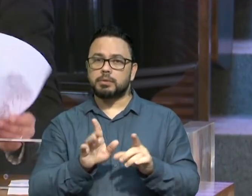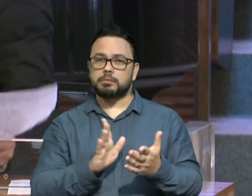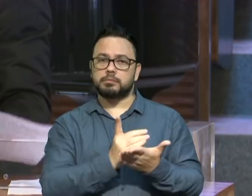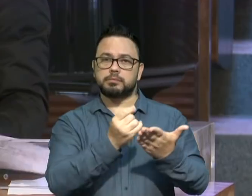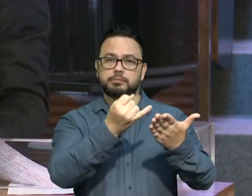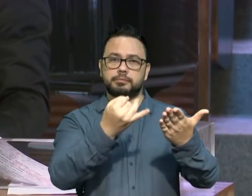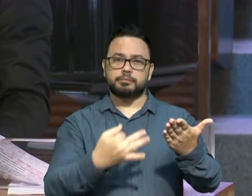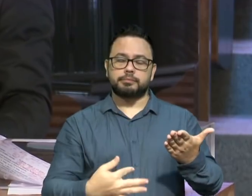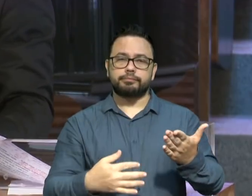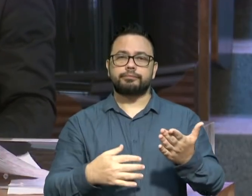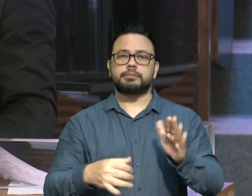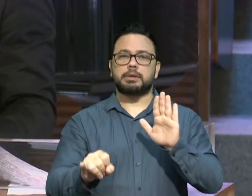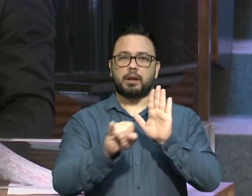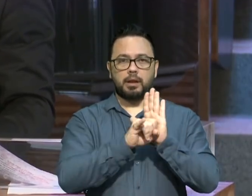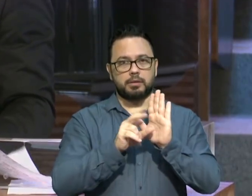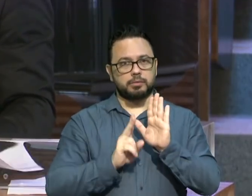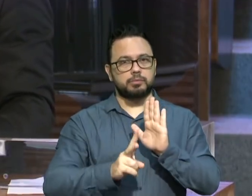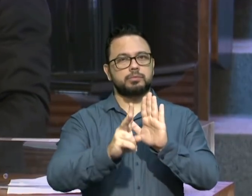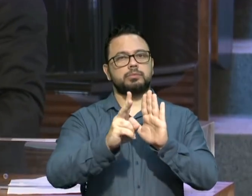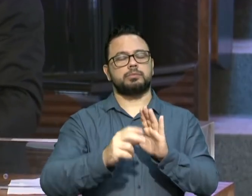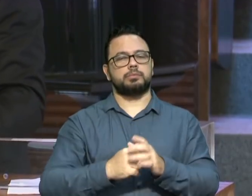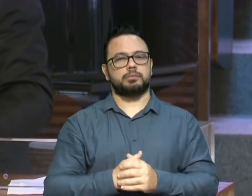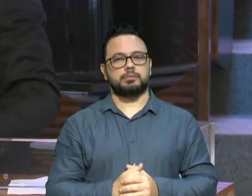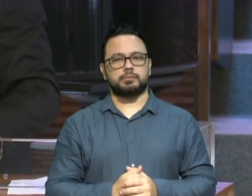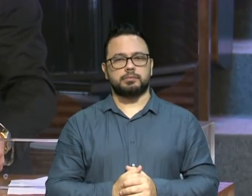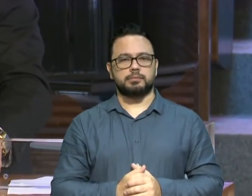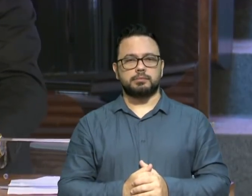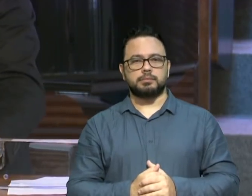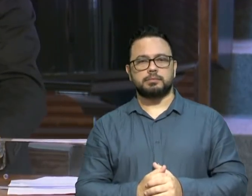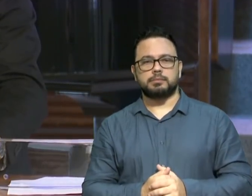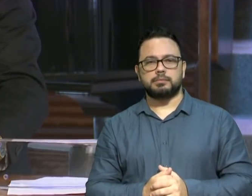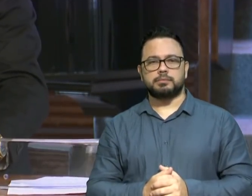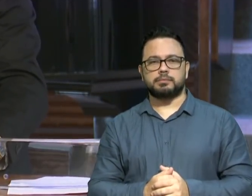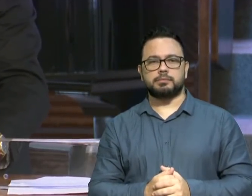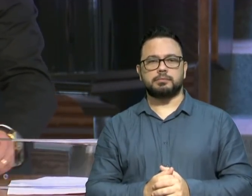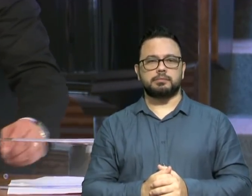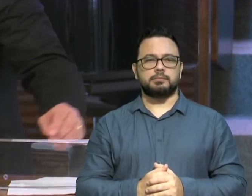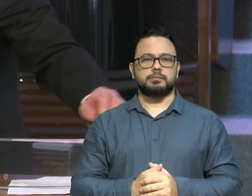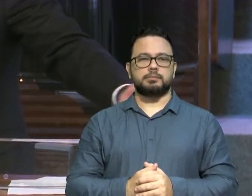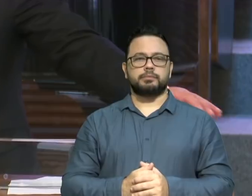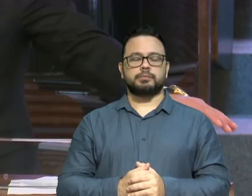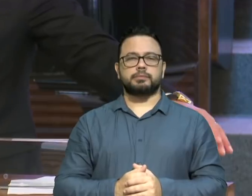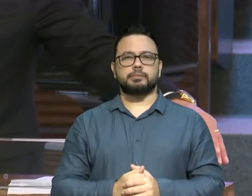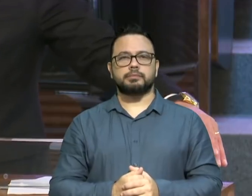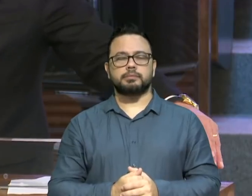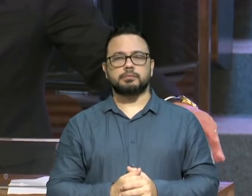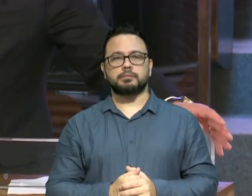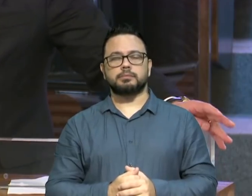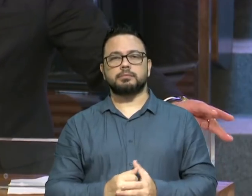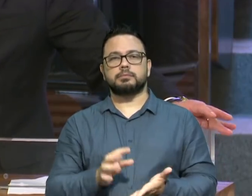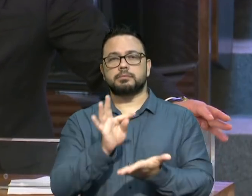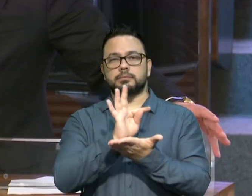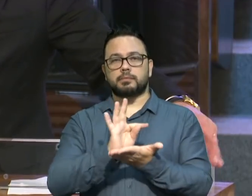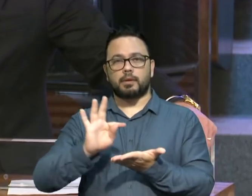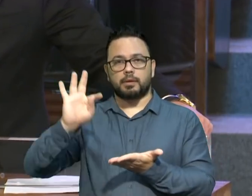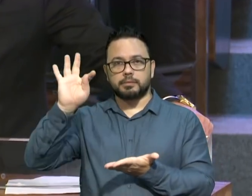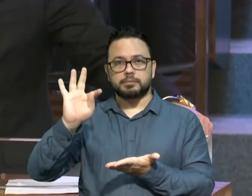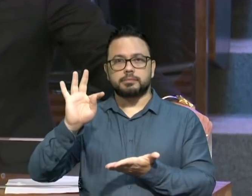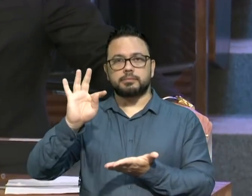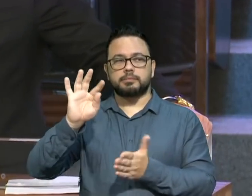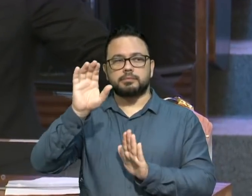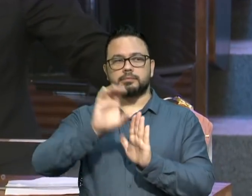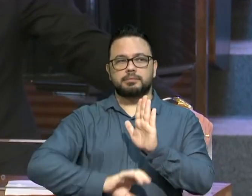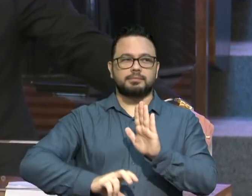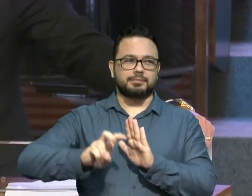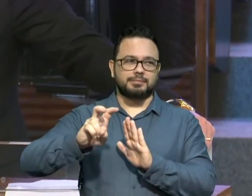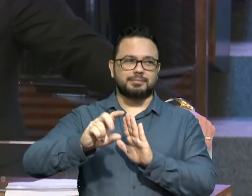identidade será preservada os irmãos primeiro texto Alone 5 primeiro Tessalonicenses